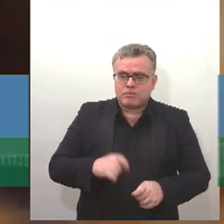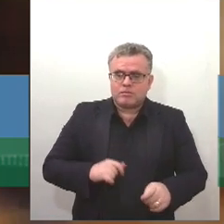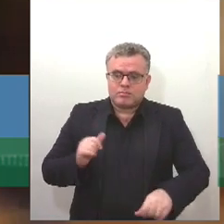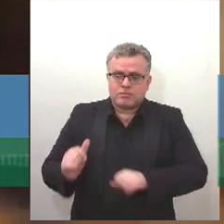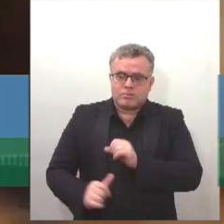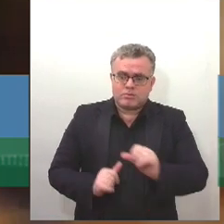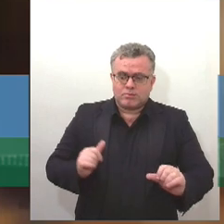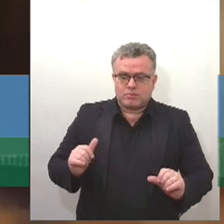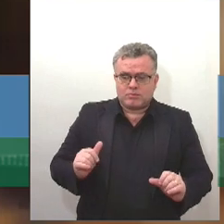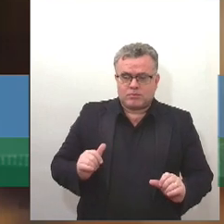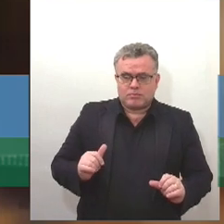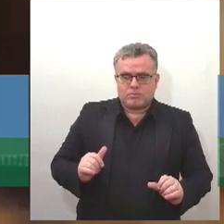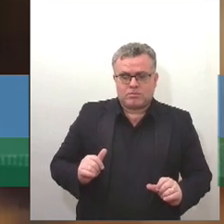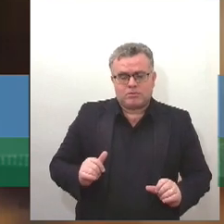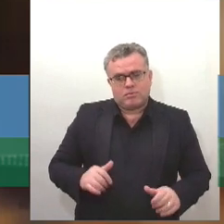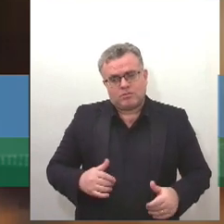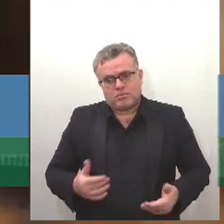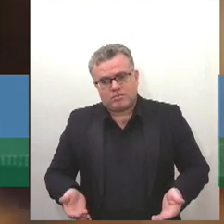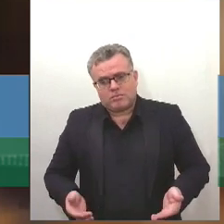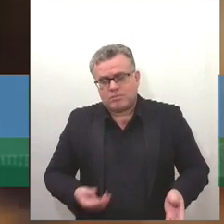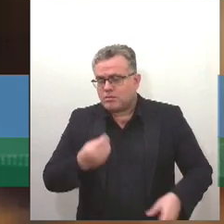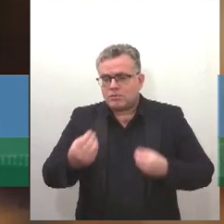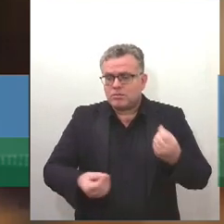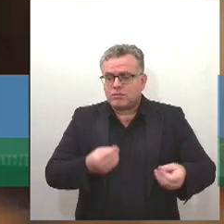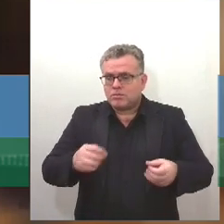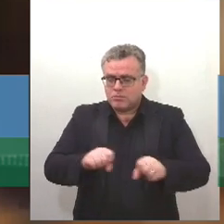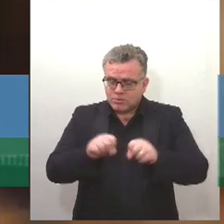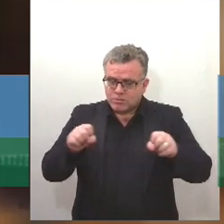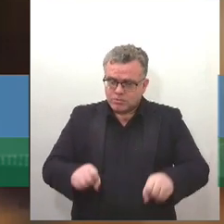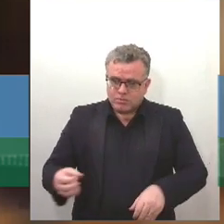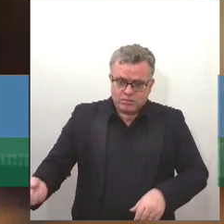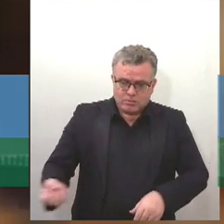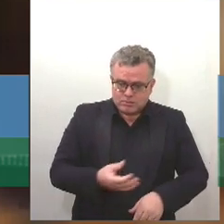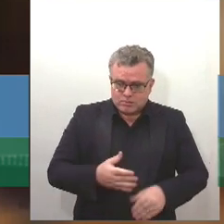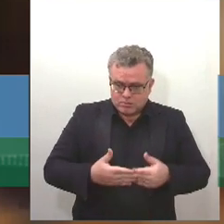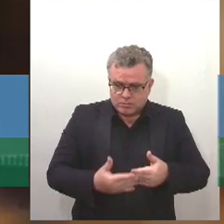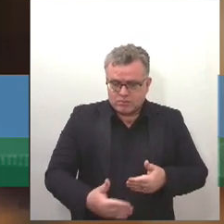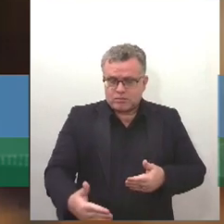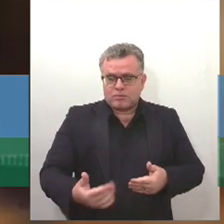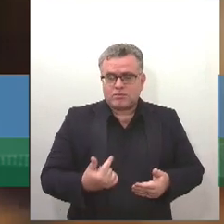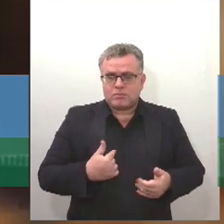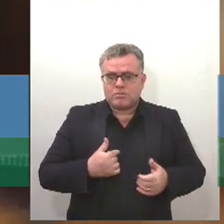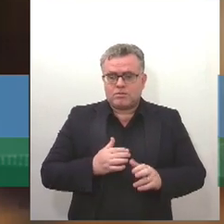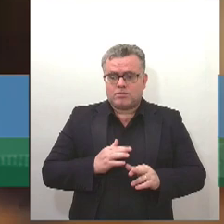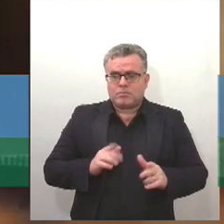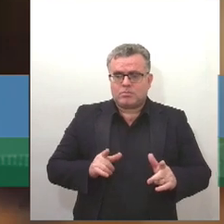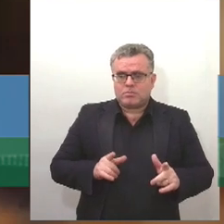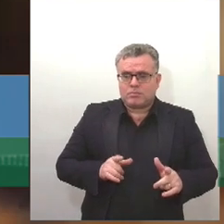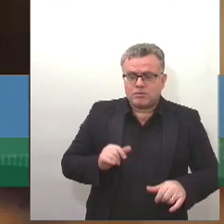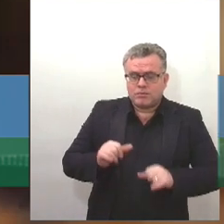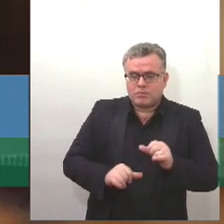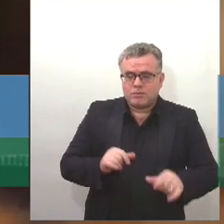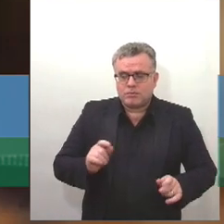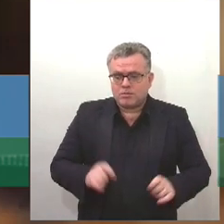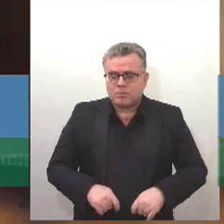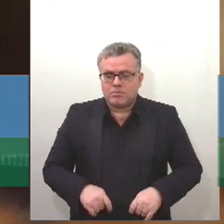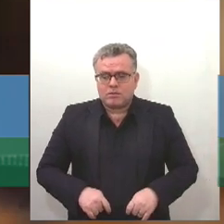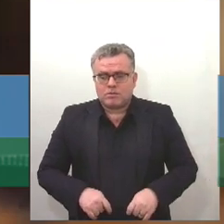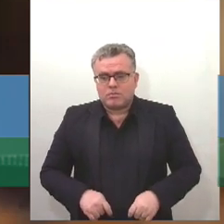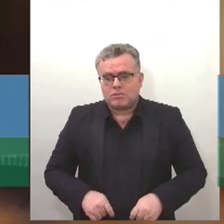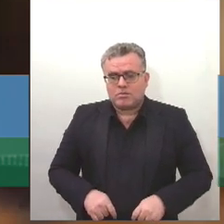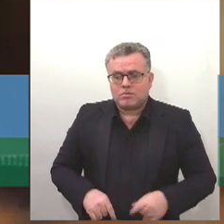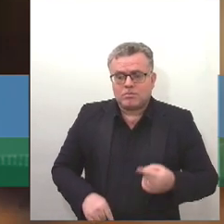como o sistema vai funcionar Em resumo eu teria feito diferente essa reforma tributária não é o caso de discutirmos